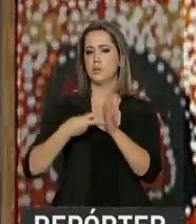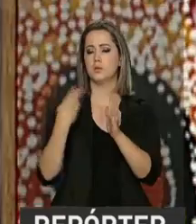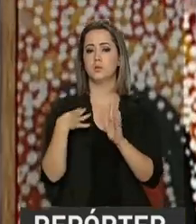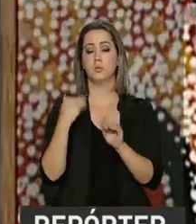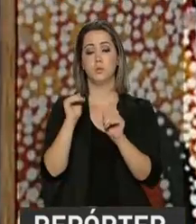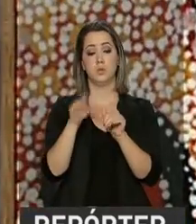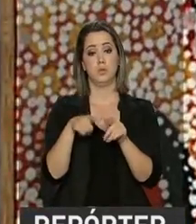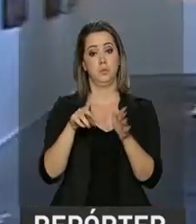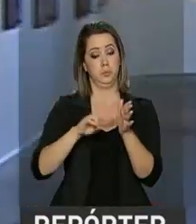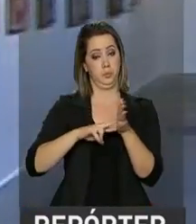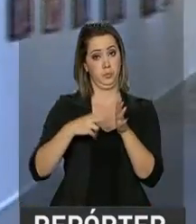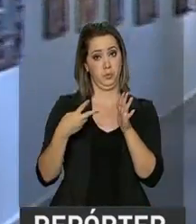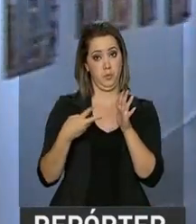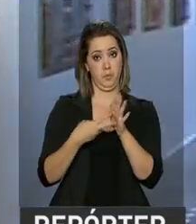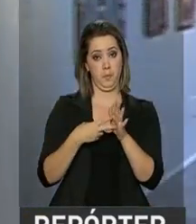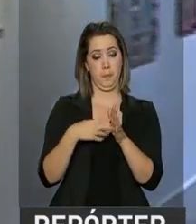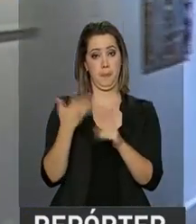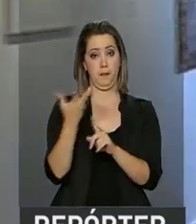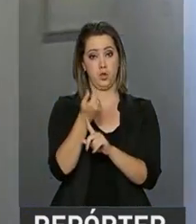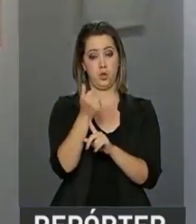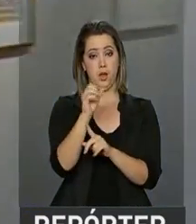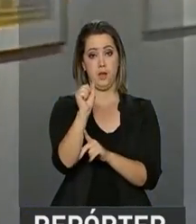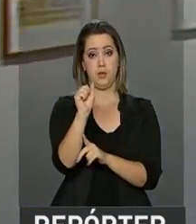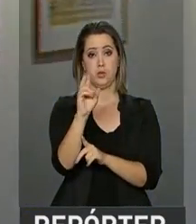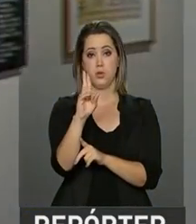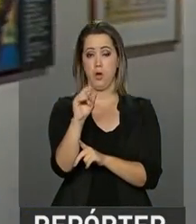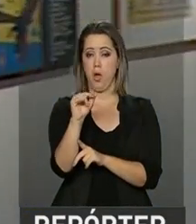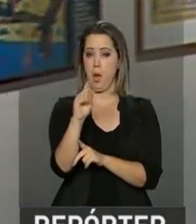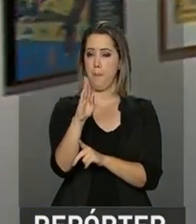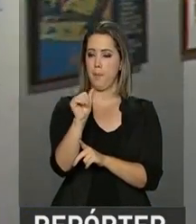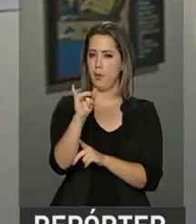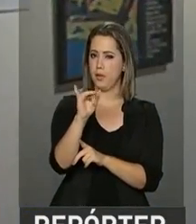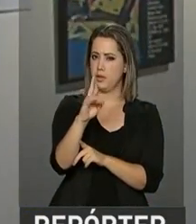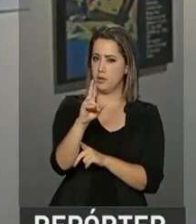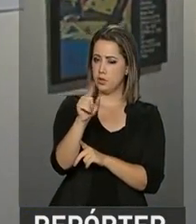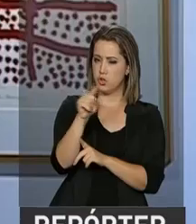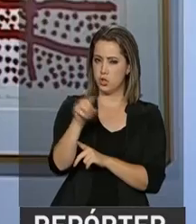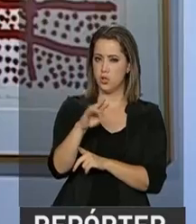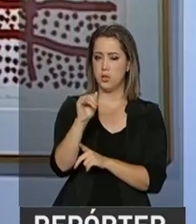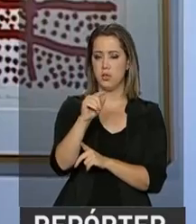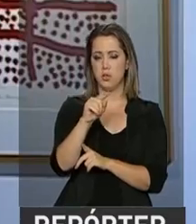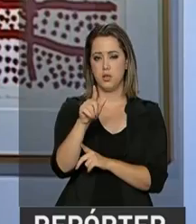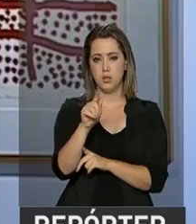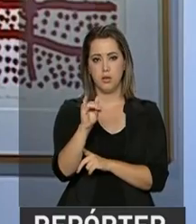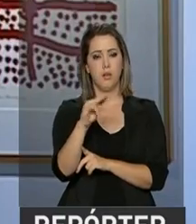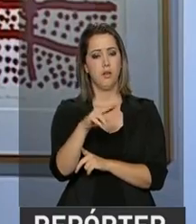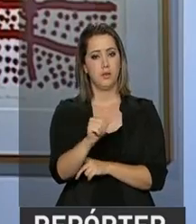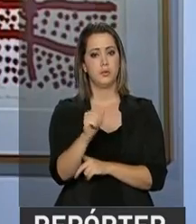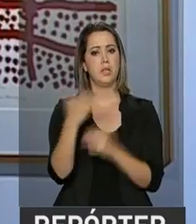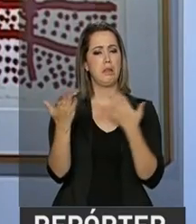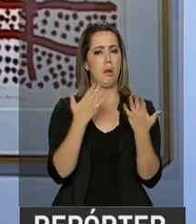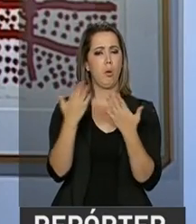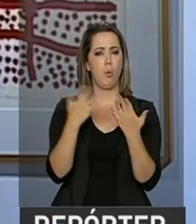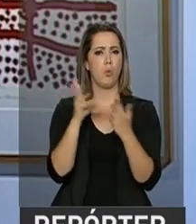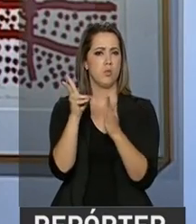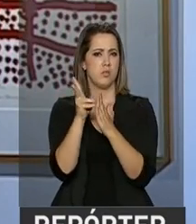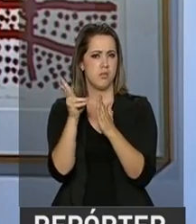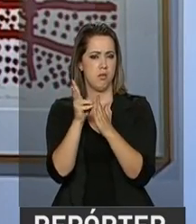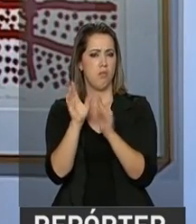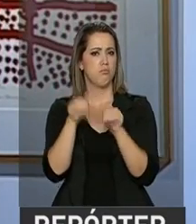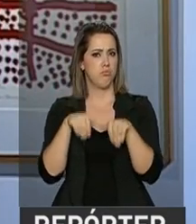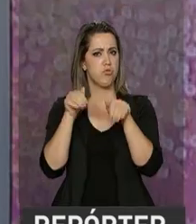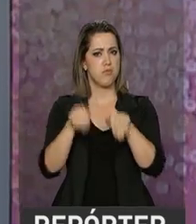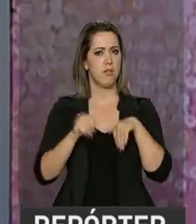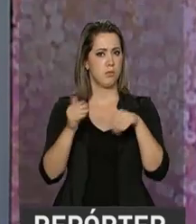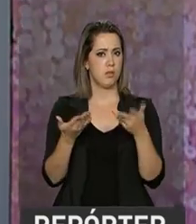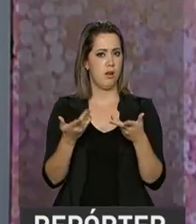arte aborigene certo e há algum diálogo entre a arte indígena australiana e a arte indígena brasileira a gente pode encontrar traços